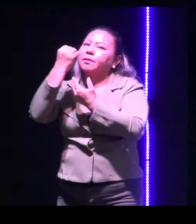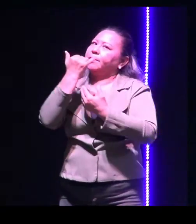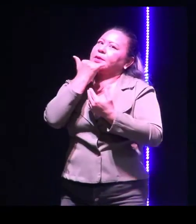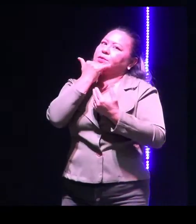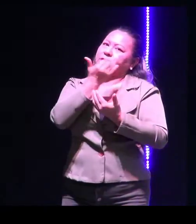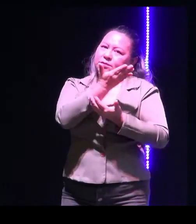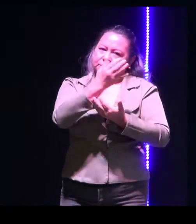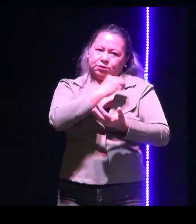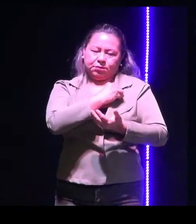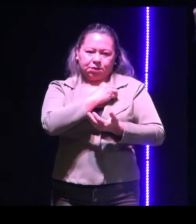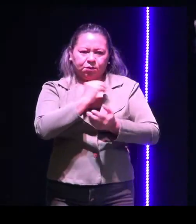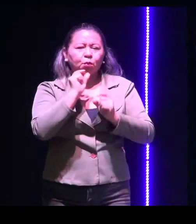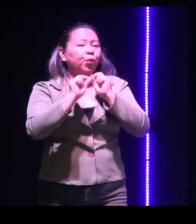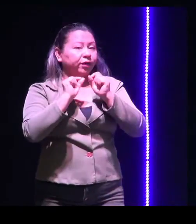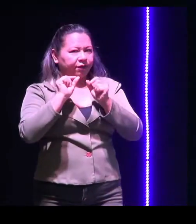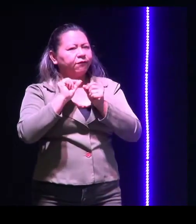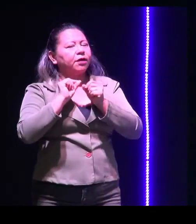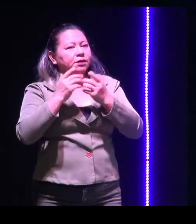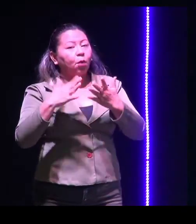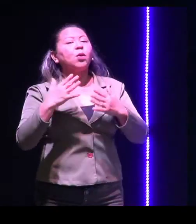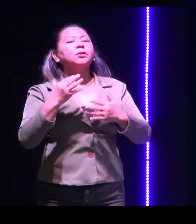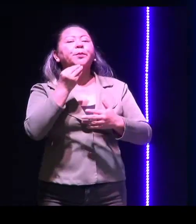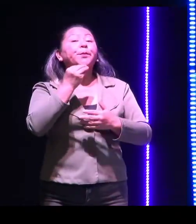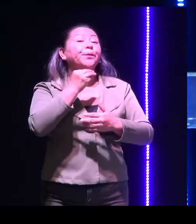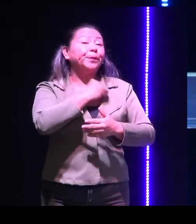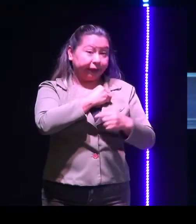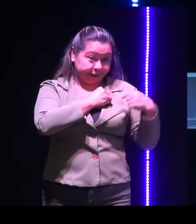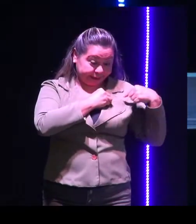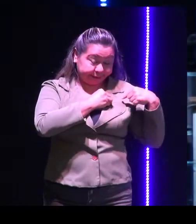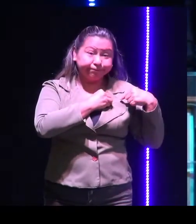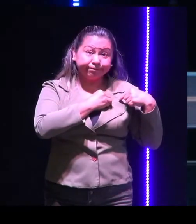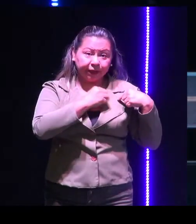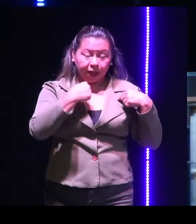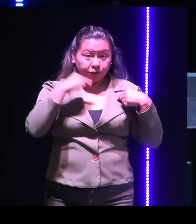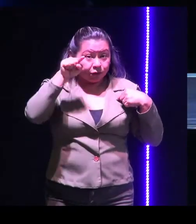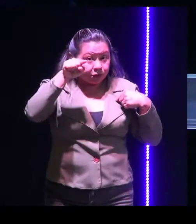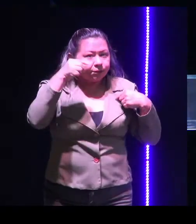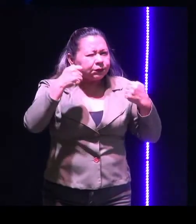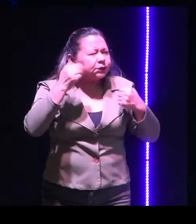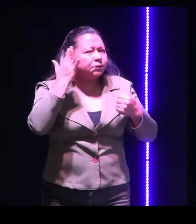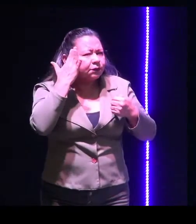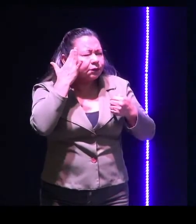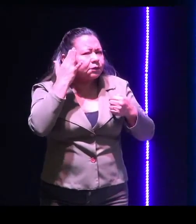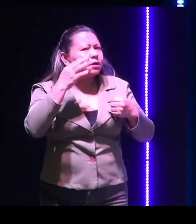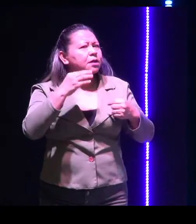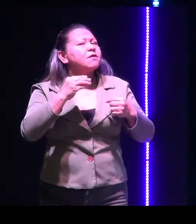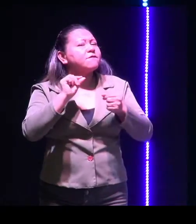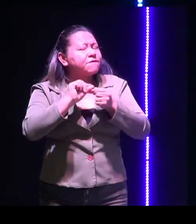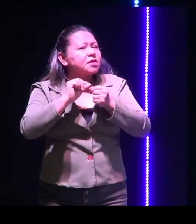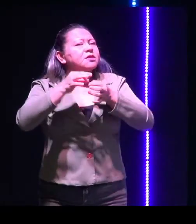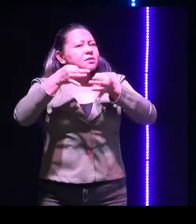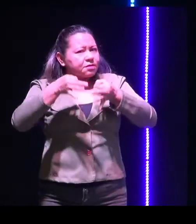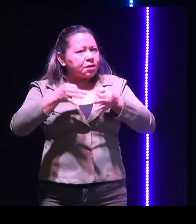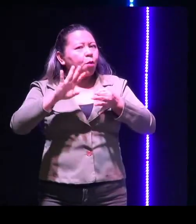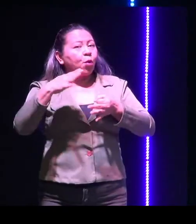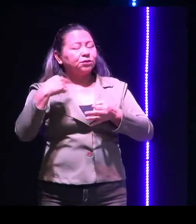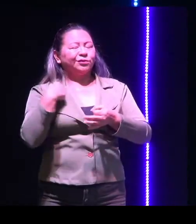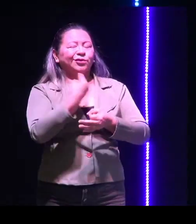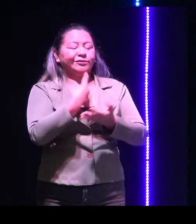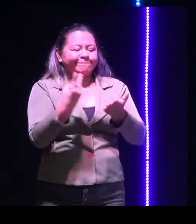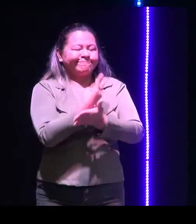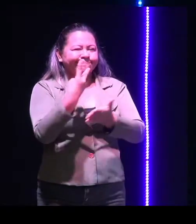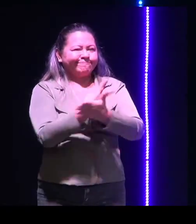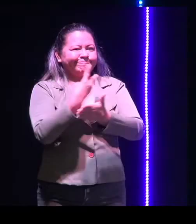pecados. Então, o que fazer quando pecar? O que eu e você precisamos fazer quando